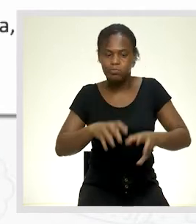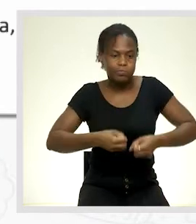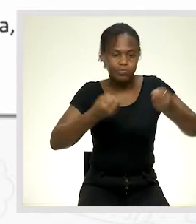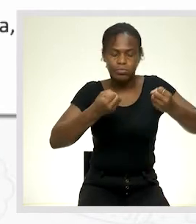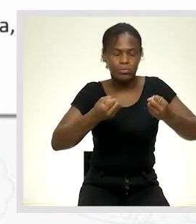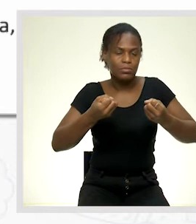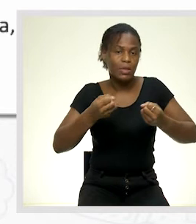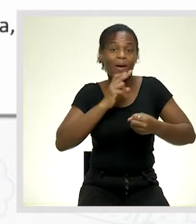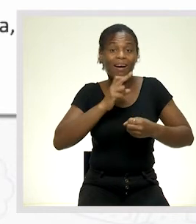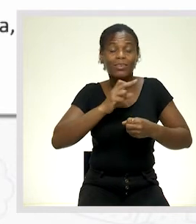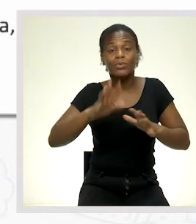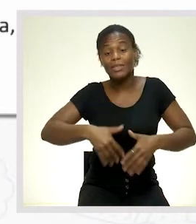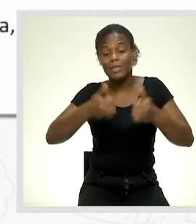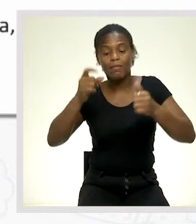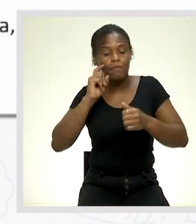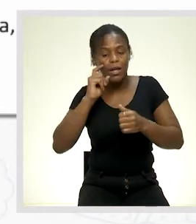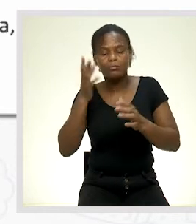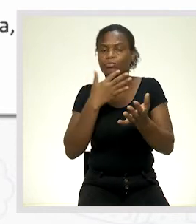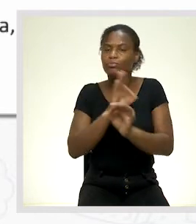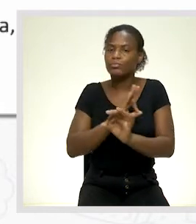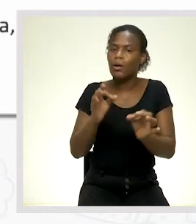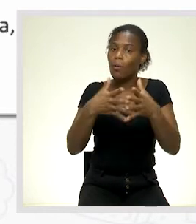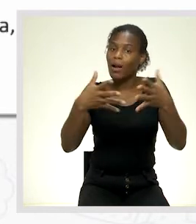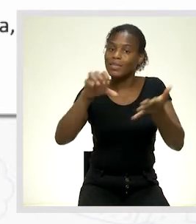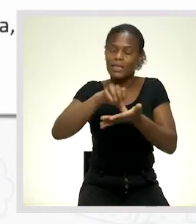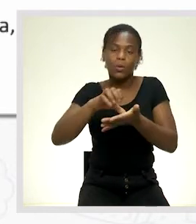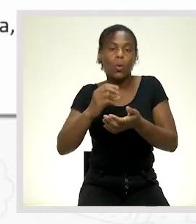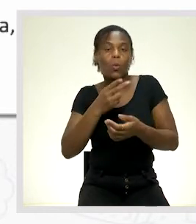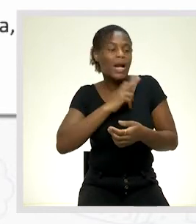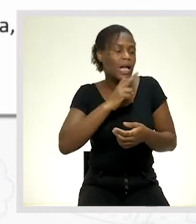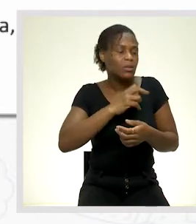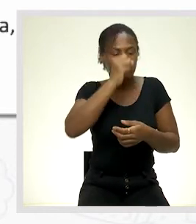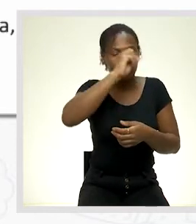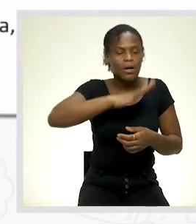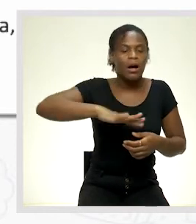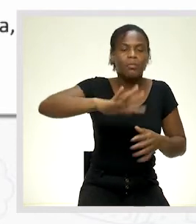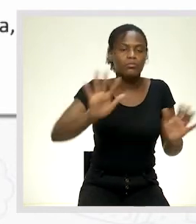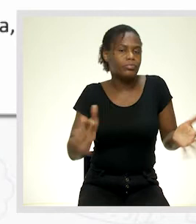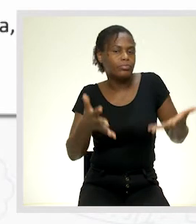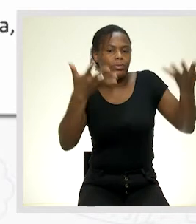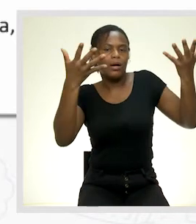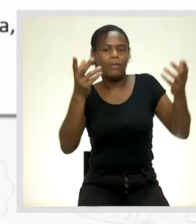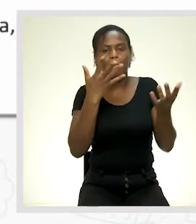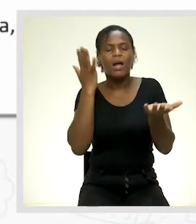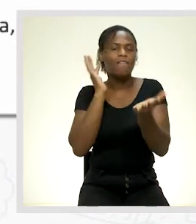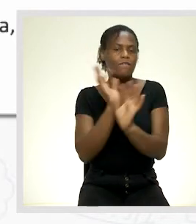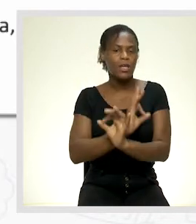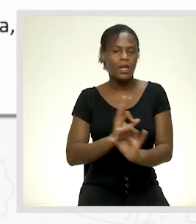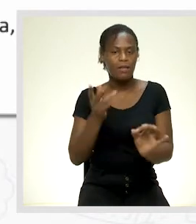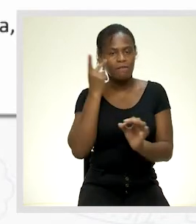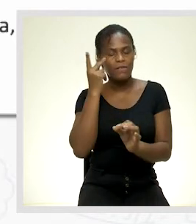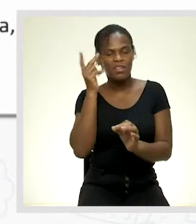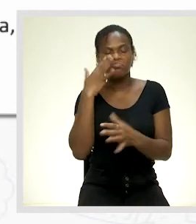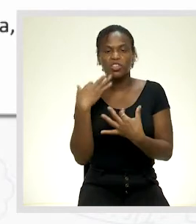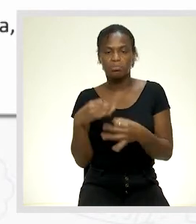da cidade defendendo as excelências dos grandes centros e um rato do campo exaltando as maravilhas da